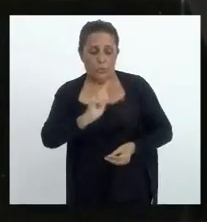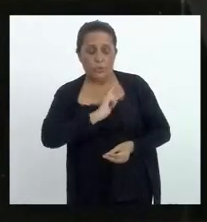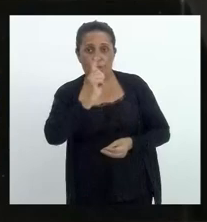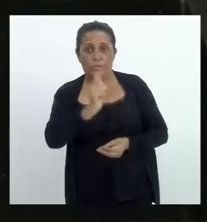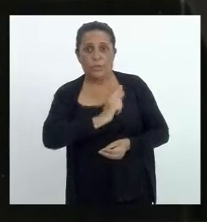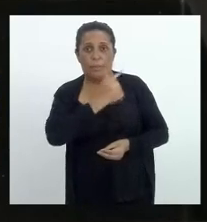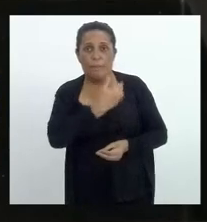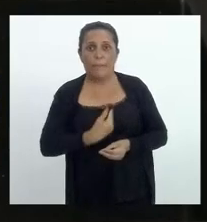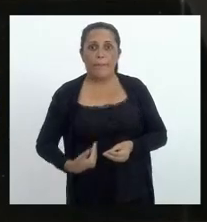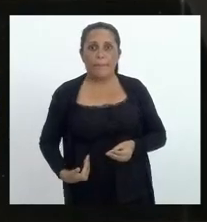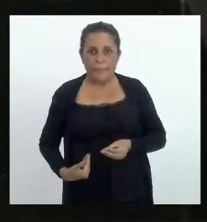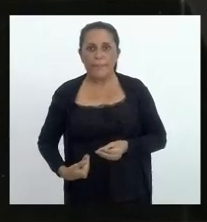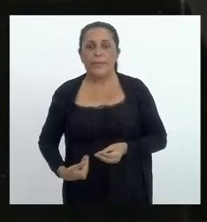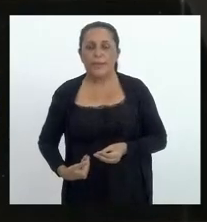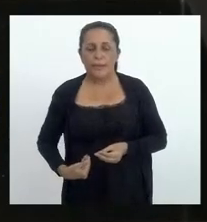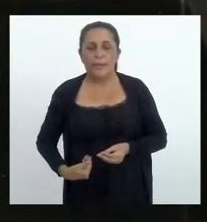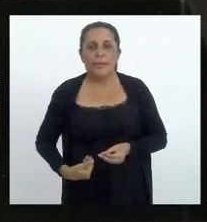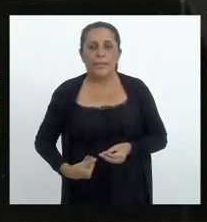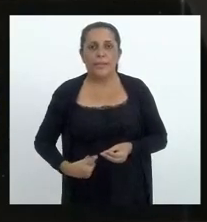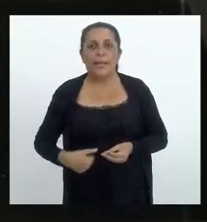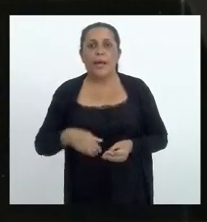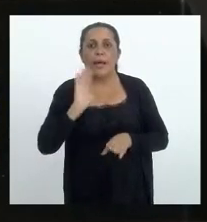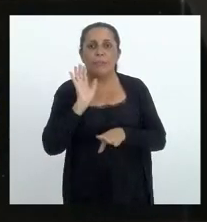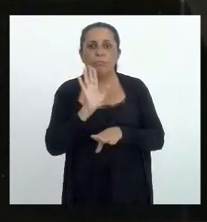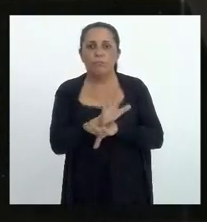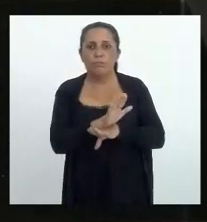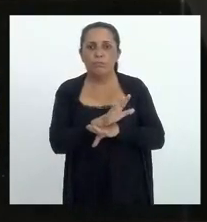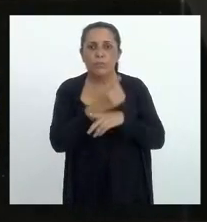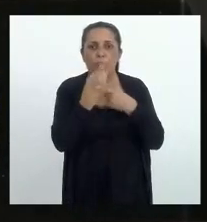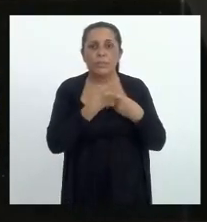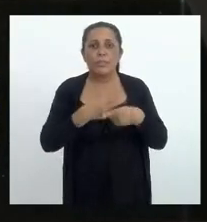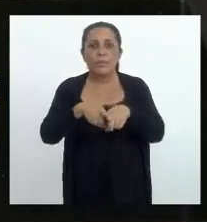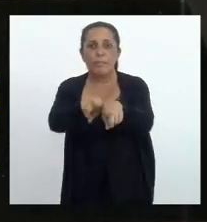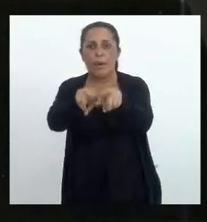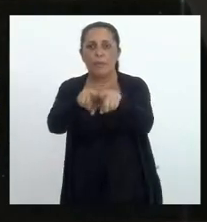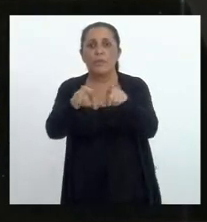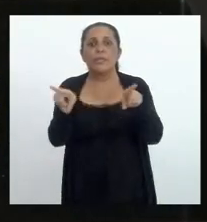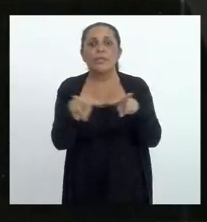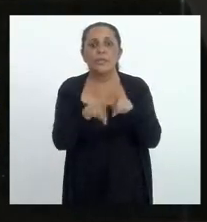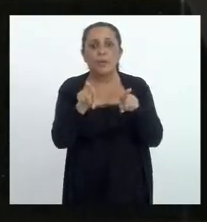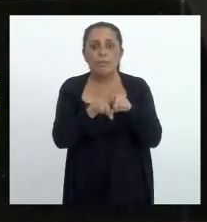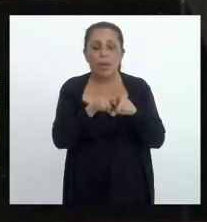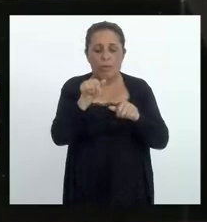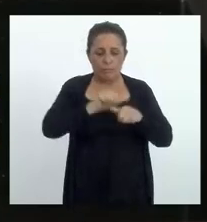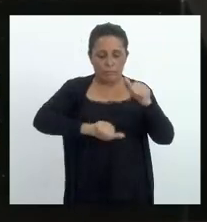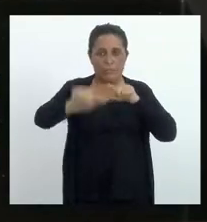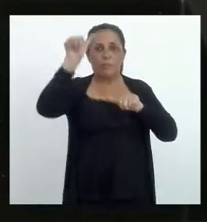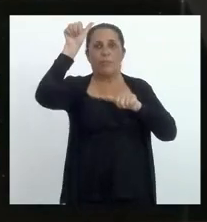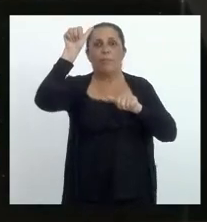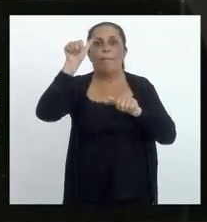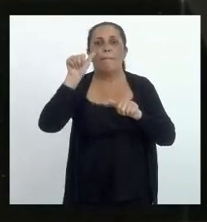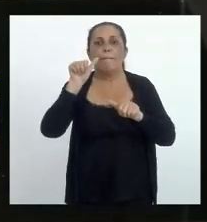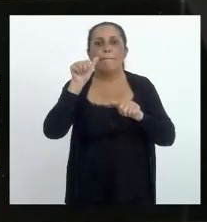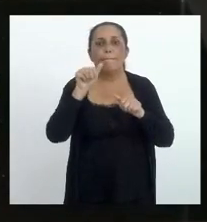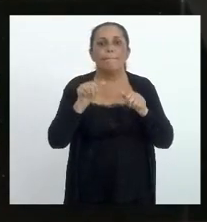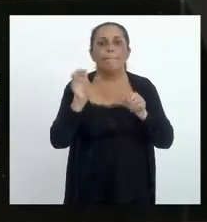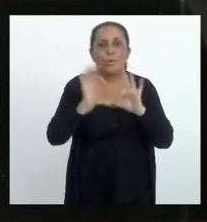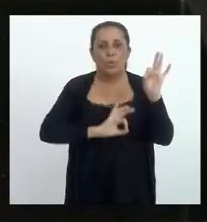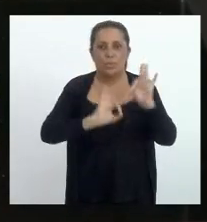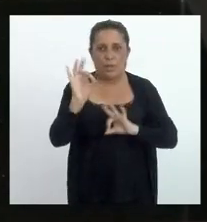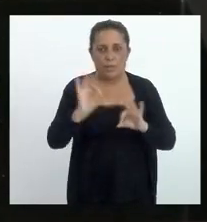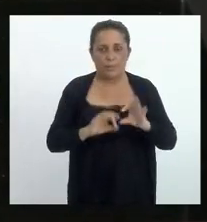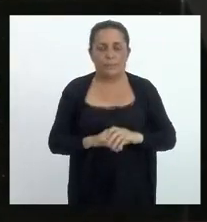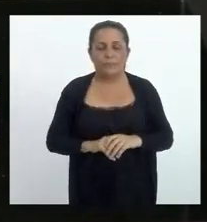com o teto de gastos, suprir demandas, realocar processos. A Constituição, a nossa Constituição de